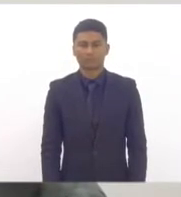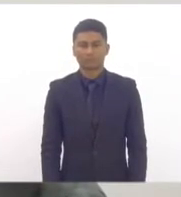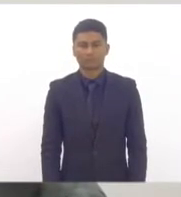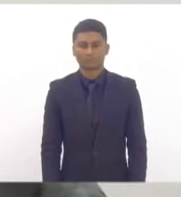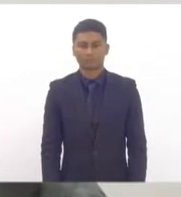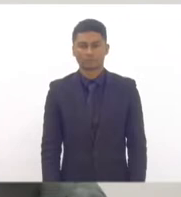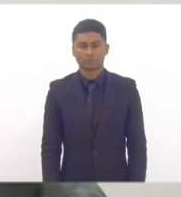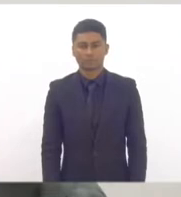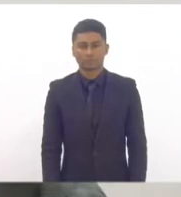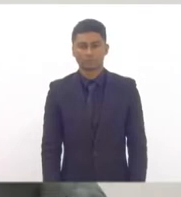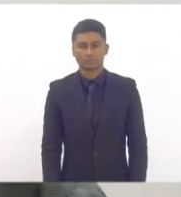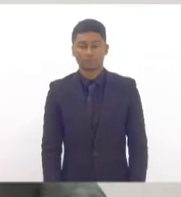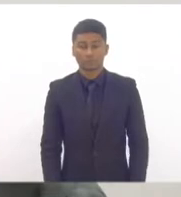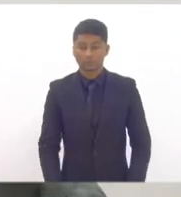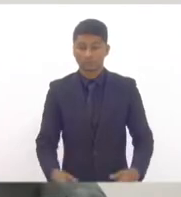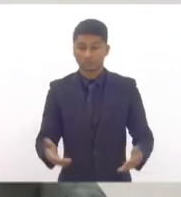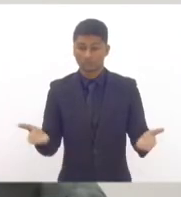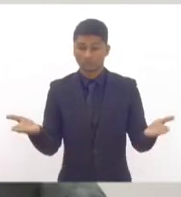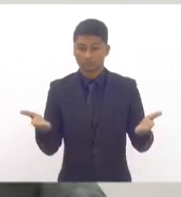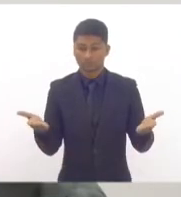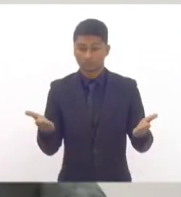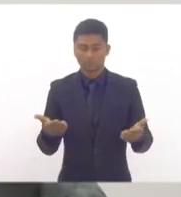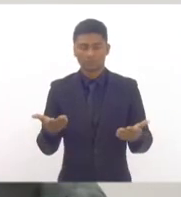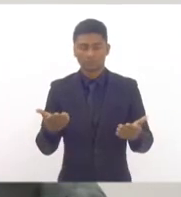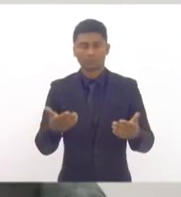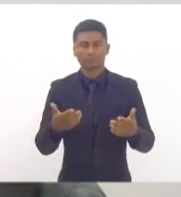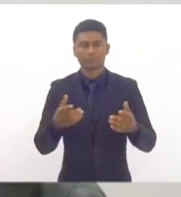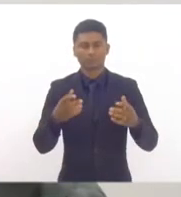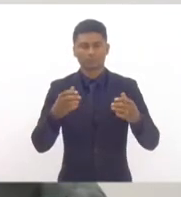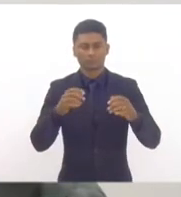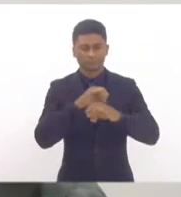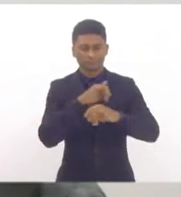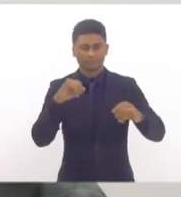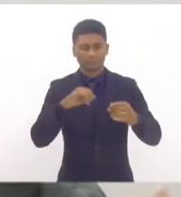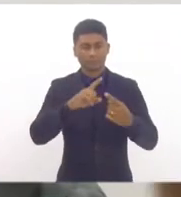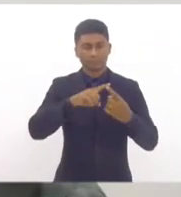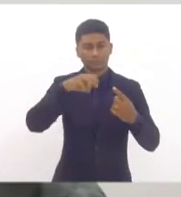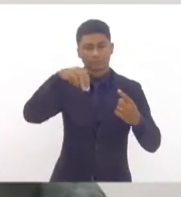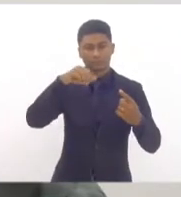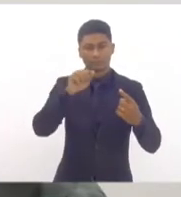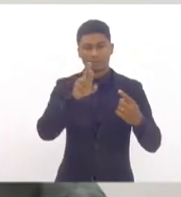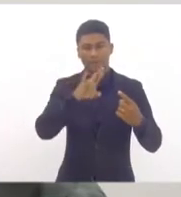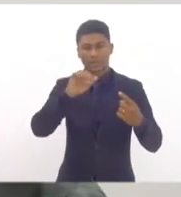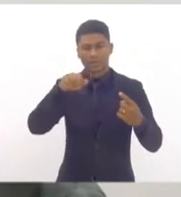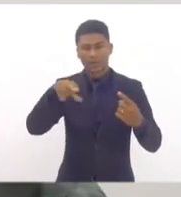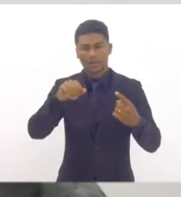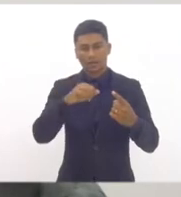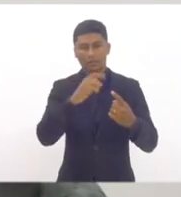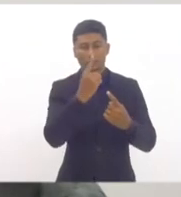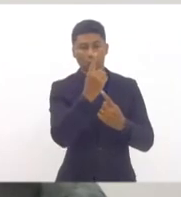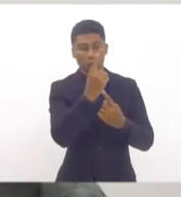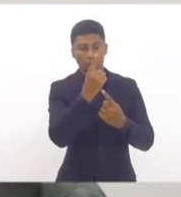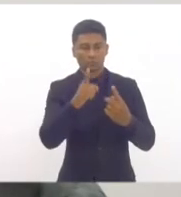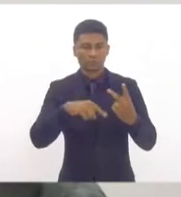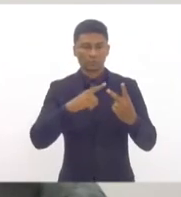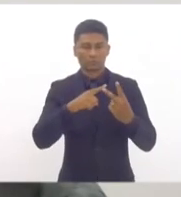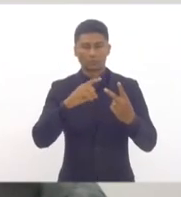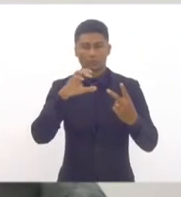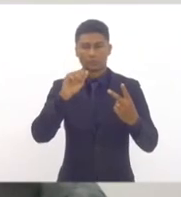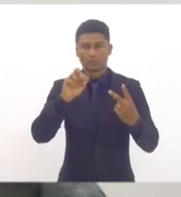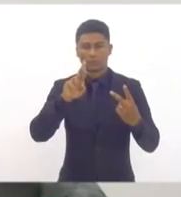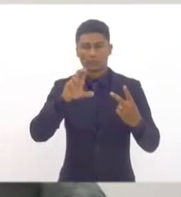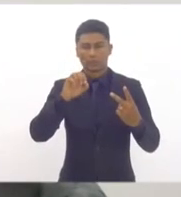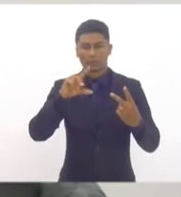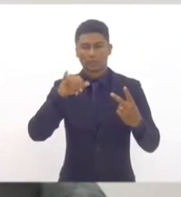temos aqui, dando a parcial, a candidata Mariana Andrade, um voto, a candidata Caroline Cunha Faria,